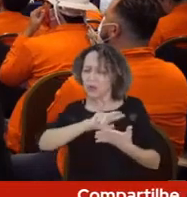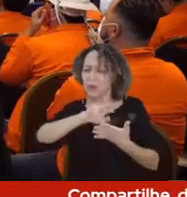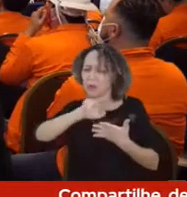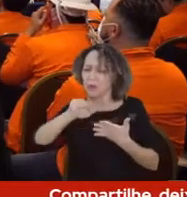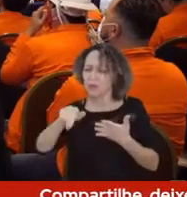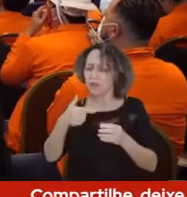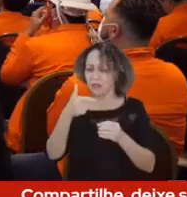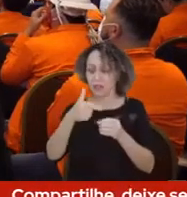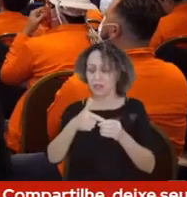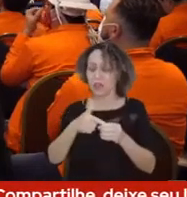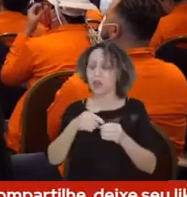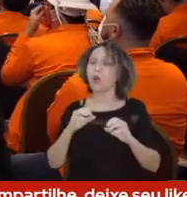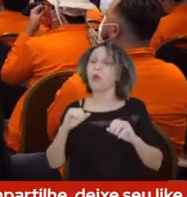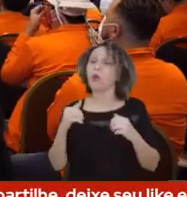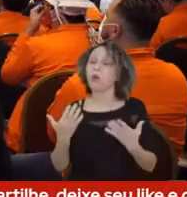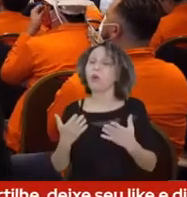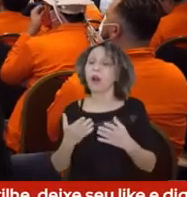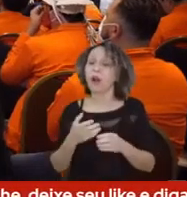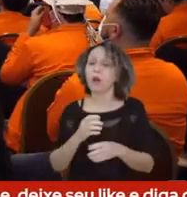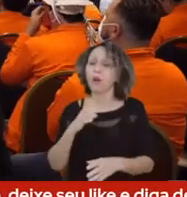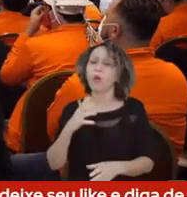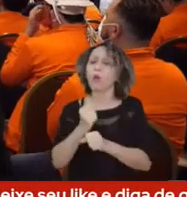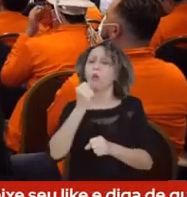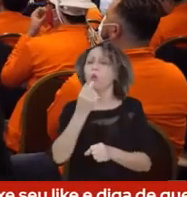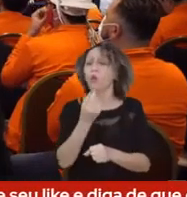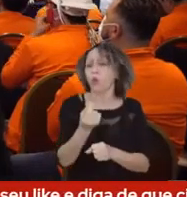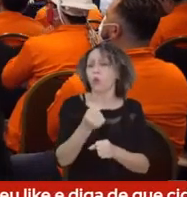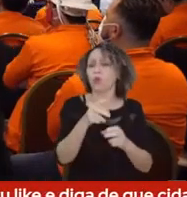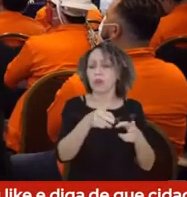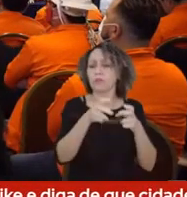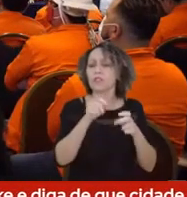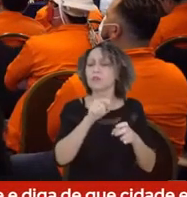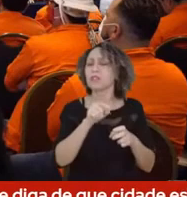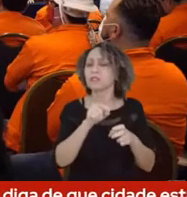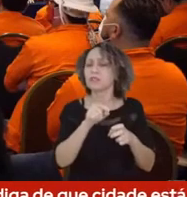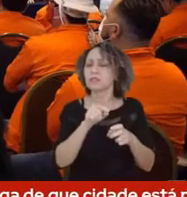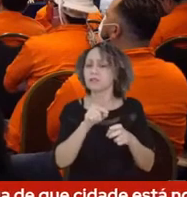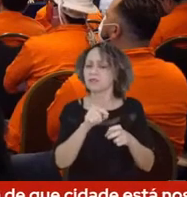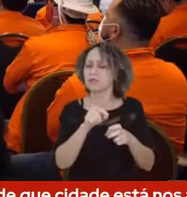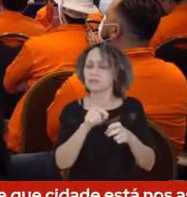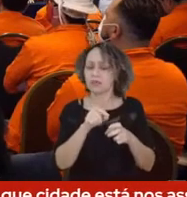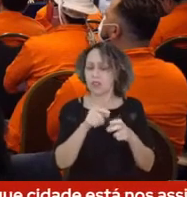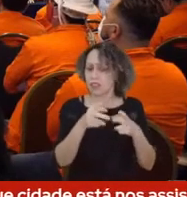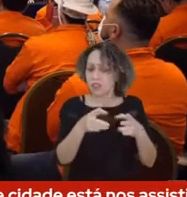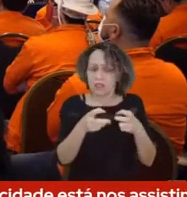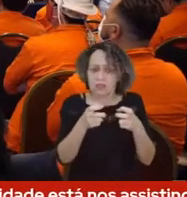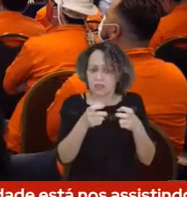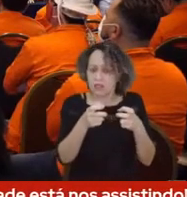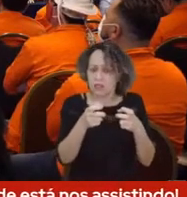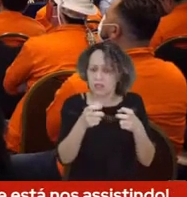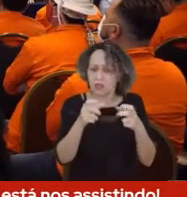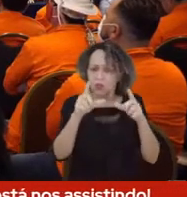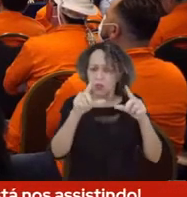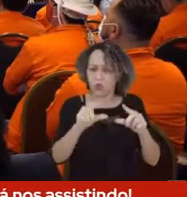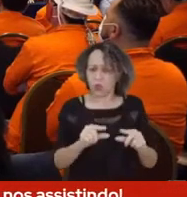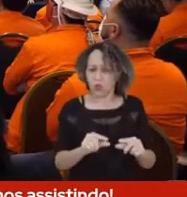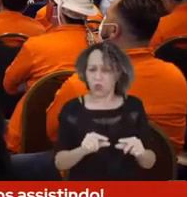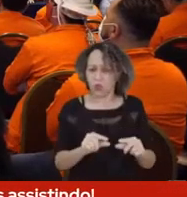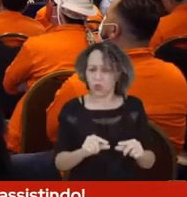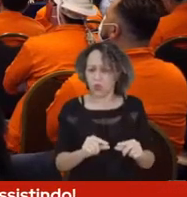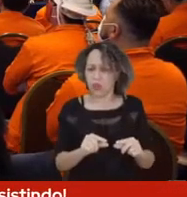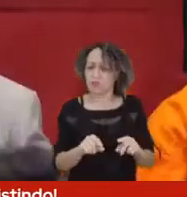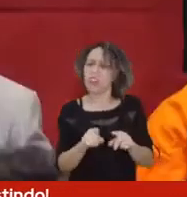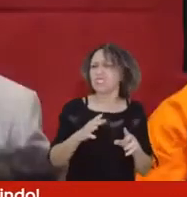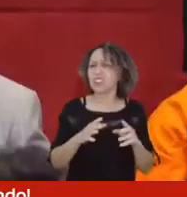com essa situação? Tá? É evidente que o lucro cai, né? Mas cai para algo em torno de 45 bilhões. E